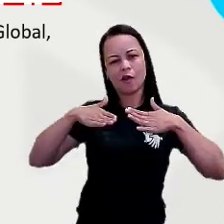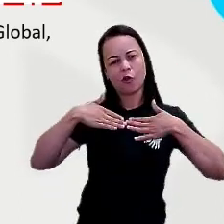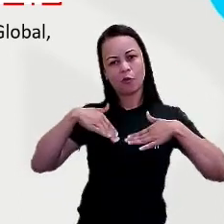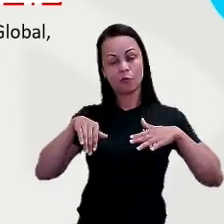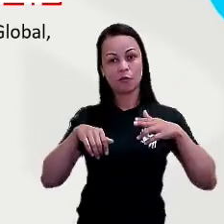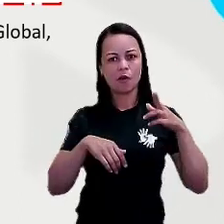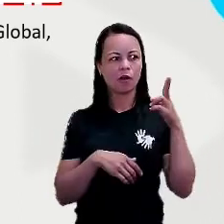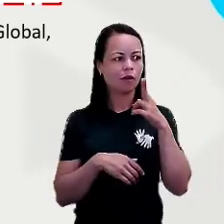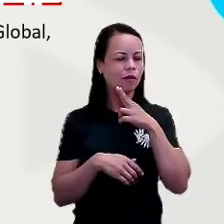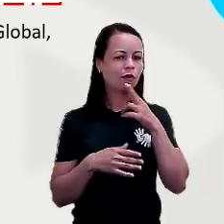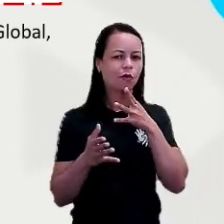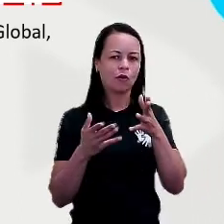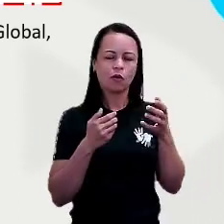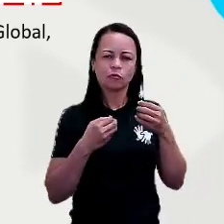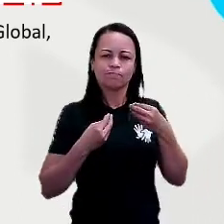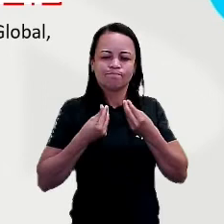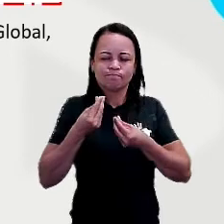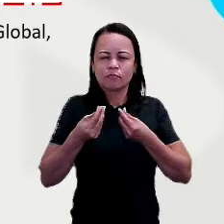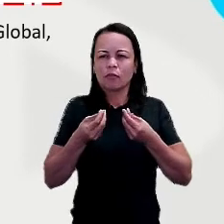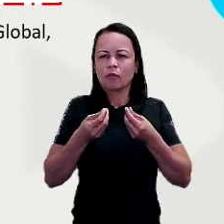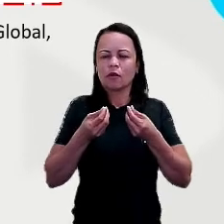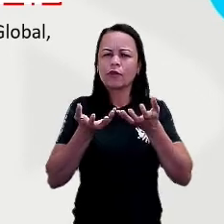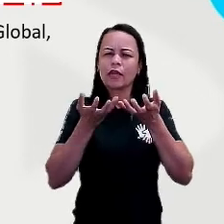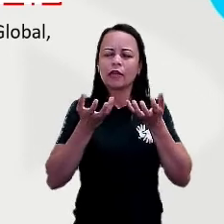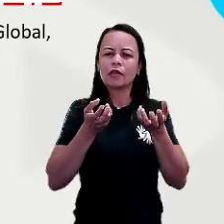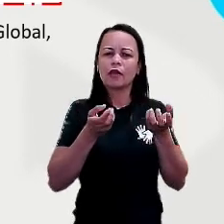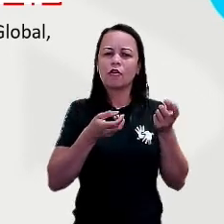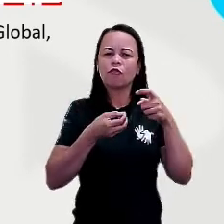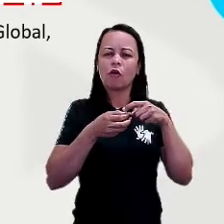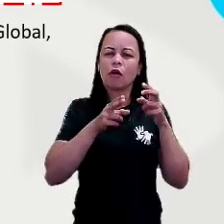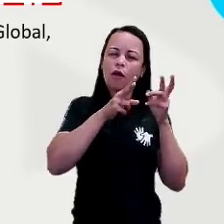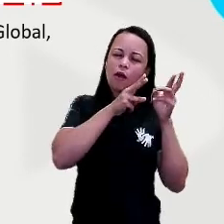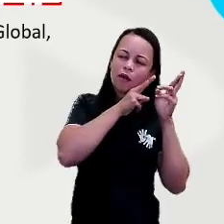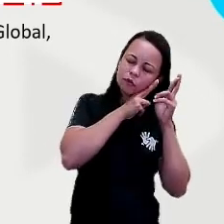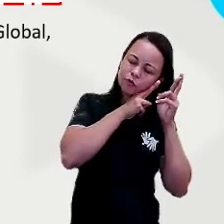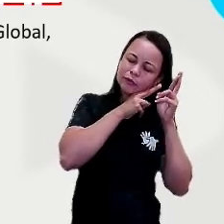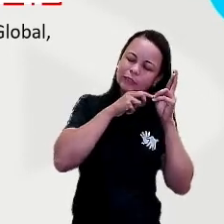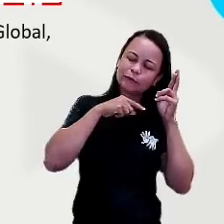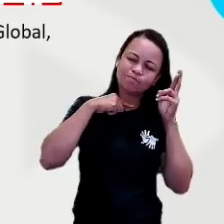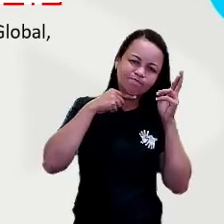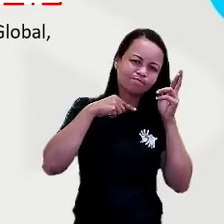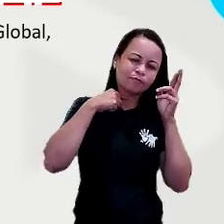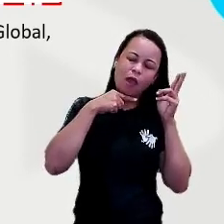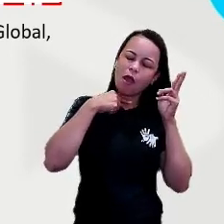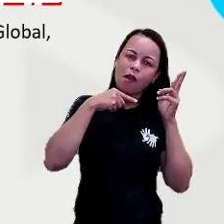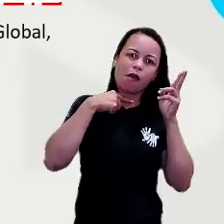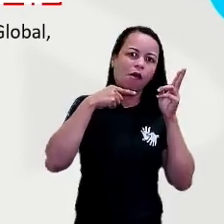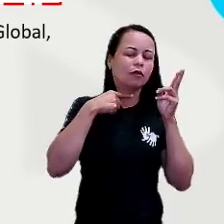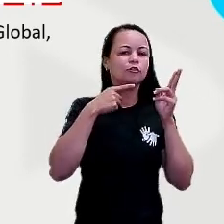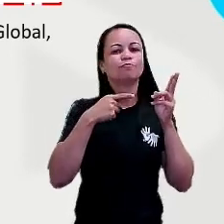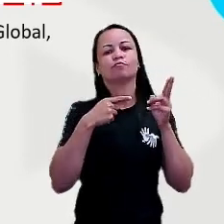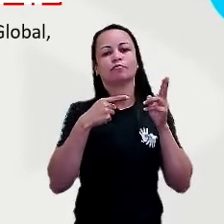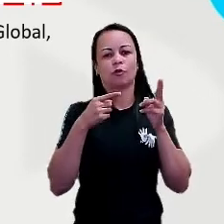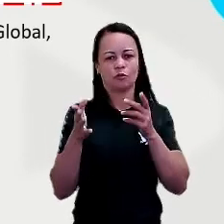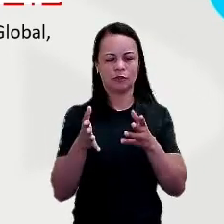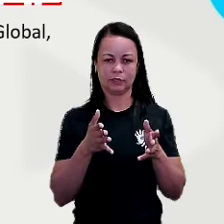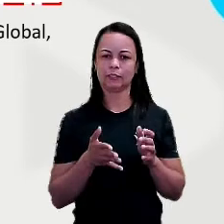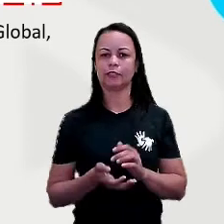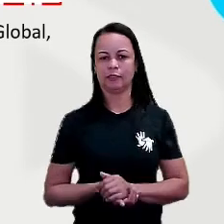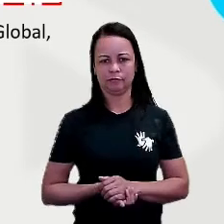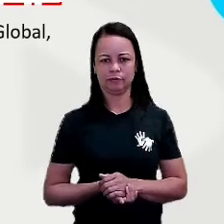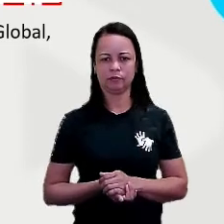logo com obstinação, quis novamente dormir. Inútil, o sono esgotara-se.